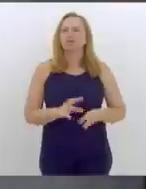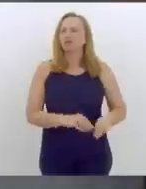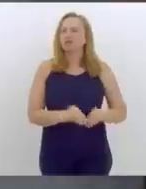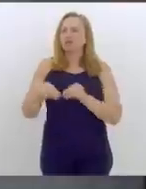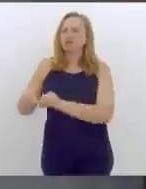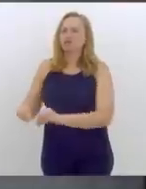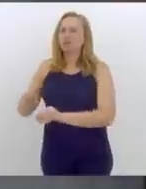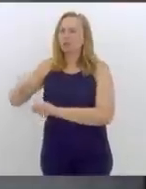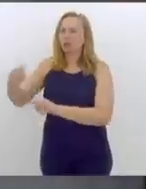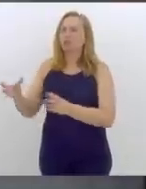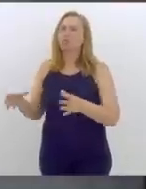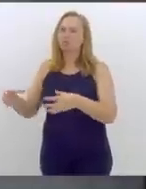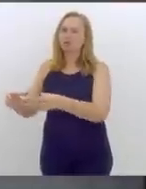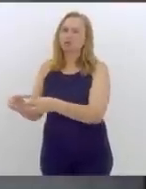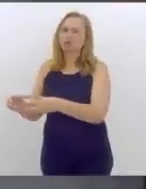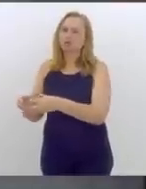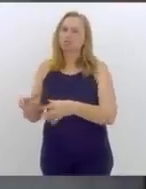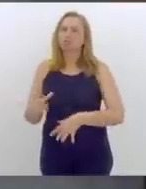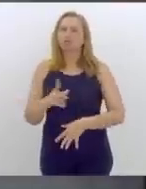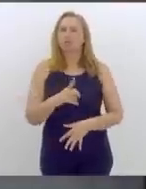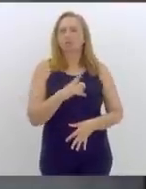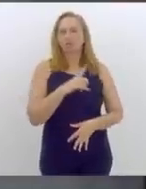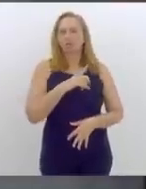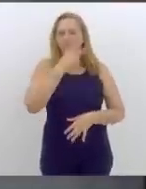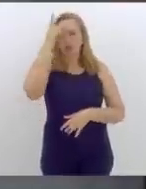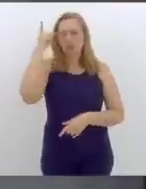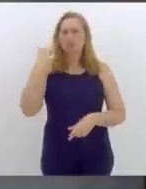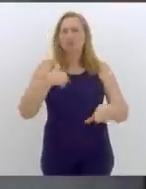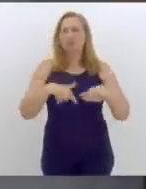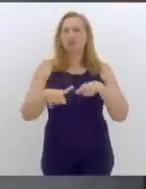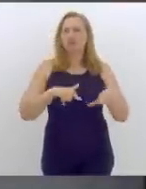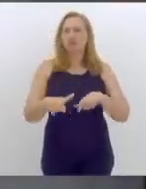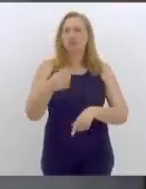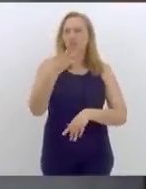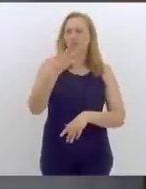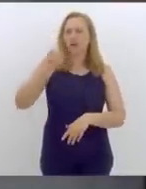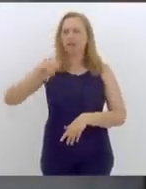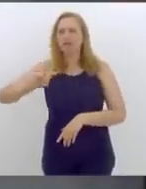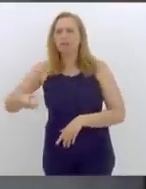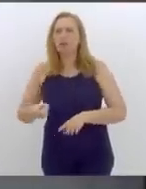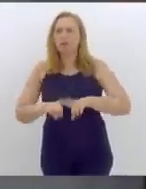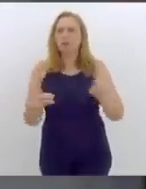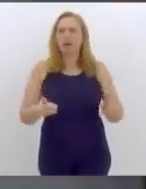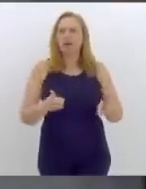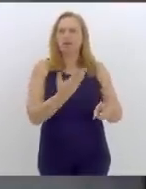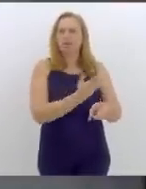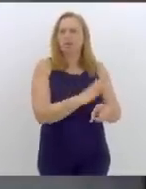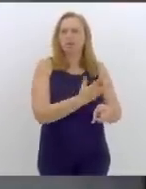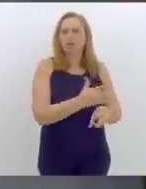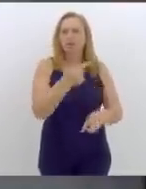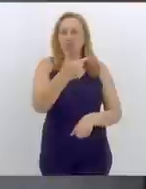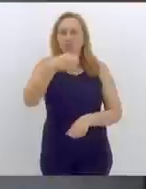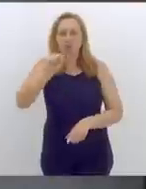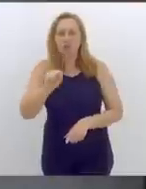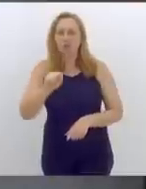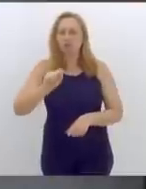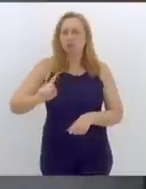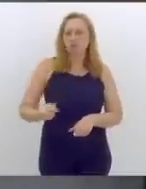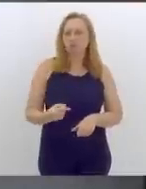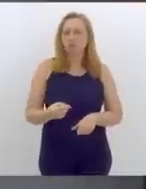existe ativos em torno de 40 mil mas na prática na prática são 28 mil ativos